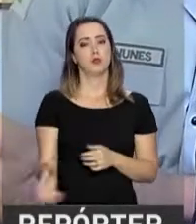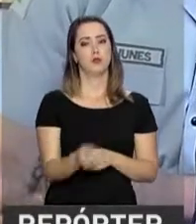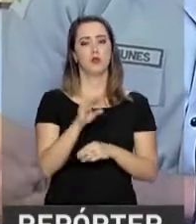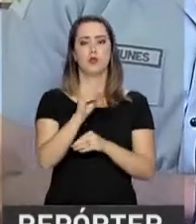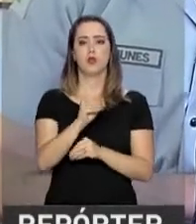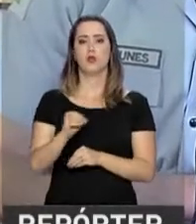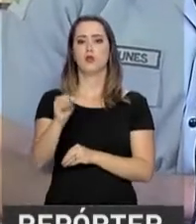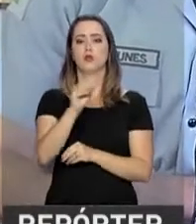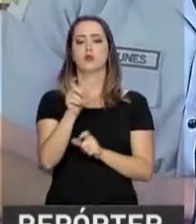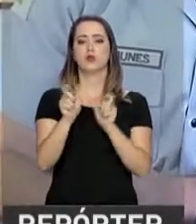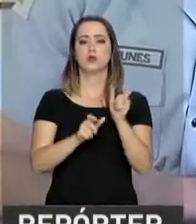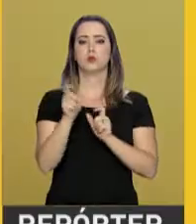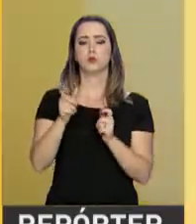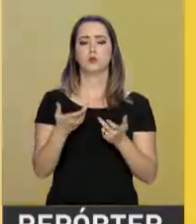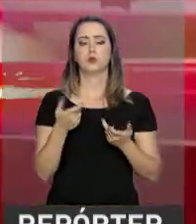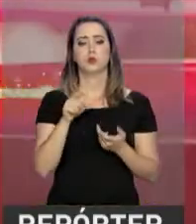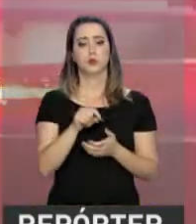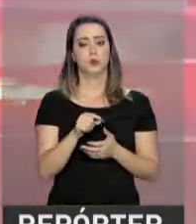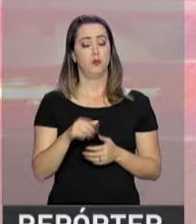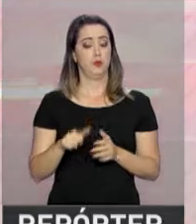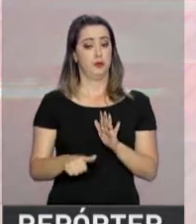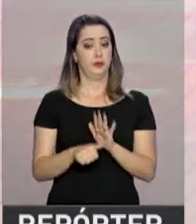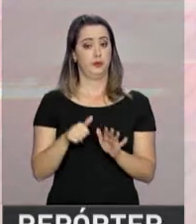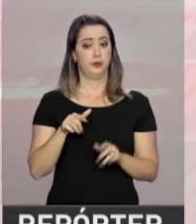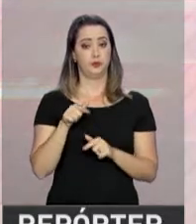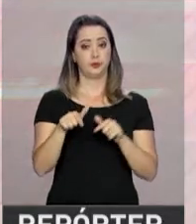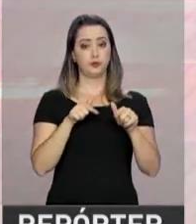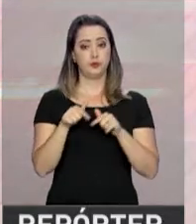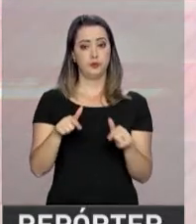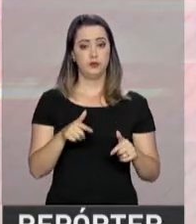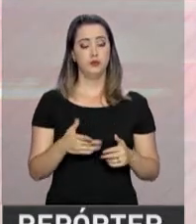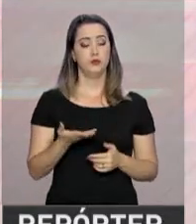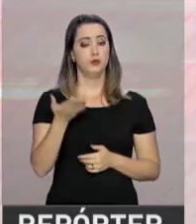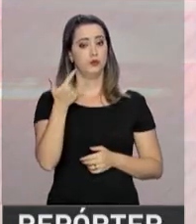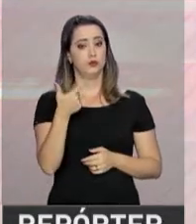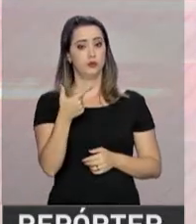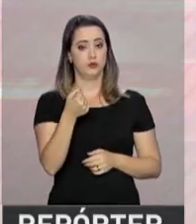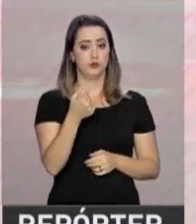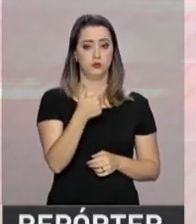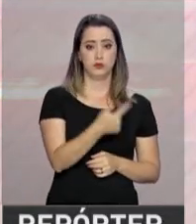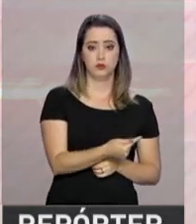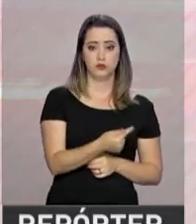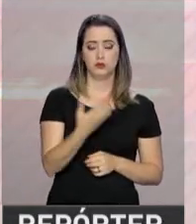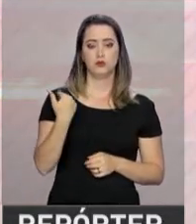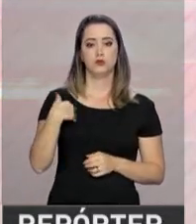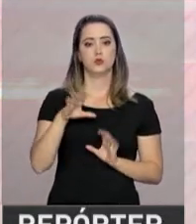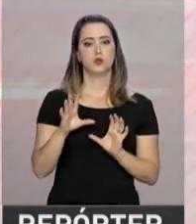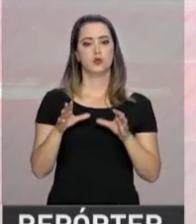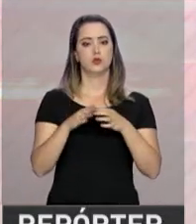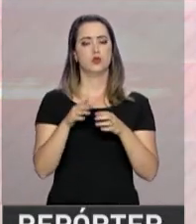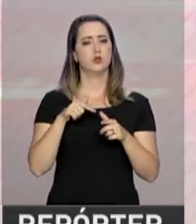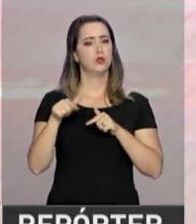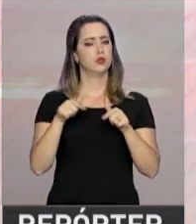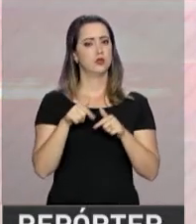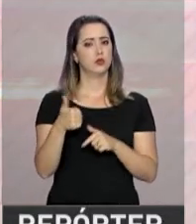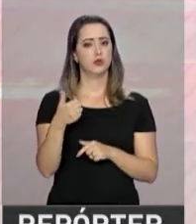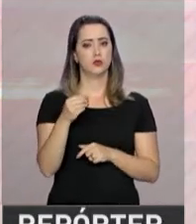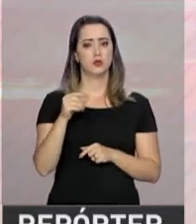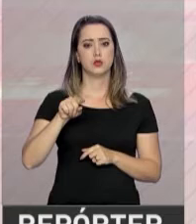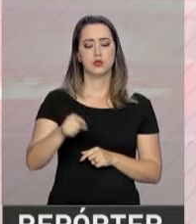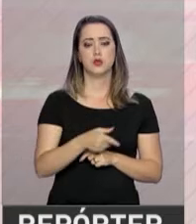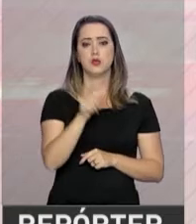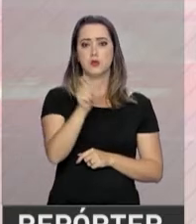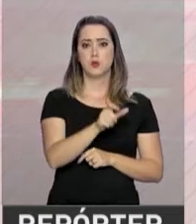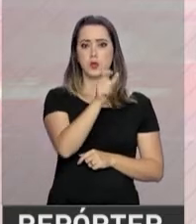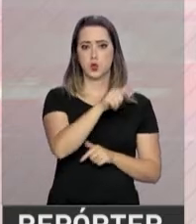em socorro dos bombeiros na primeira edição da operação tiradentes no ano passado o efetivo foi de quase 100 mil militares